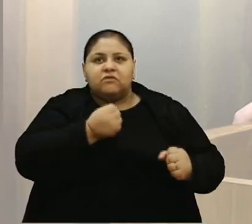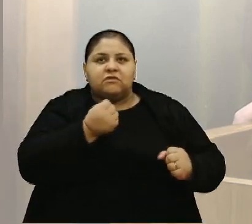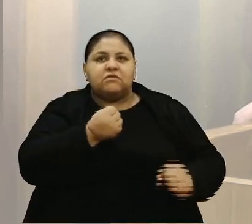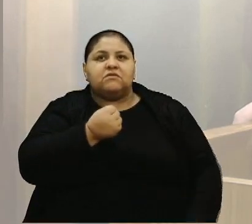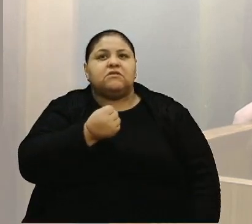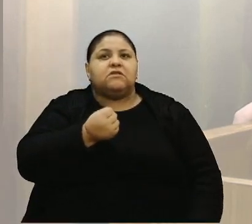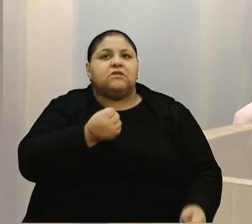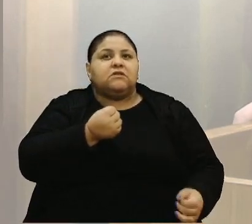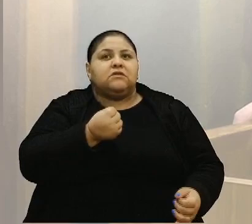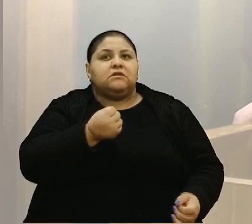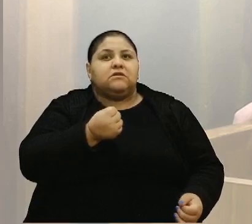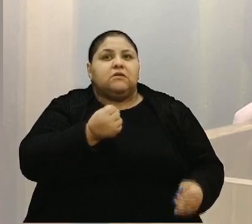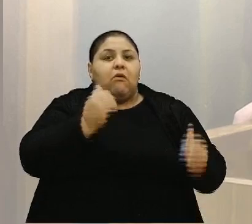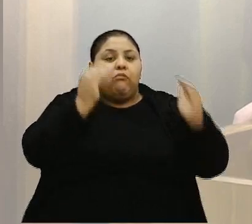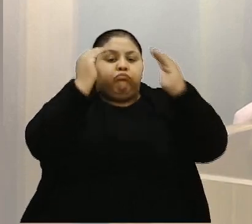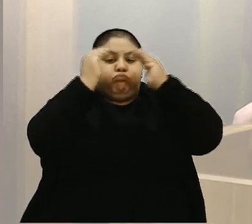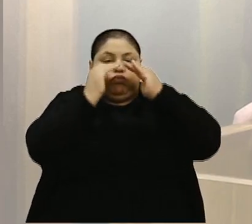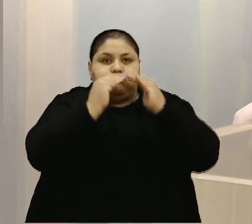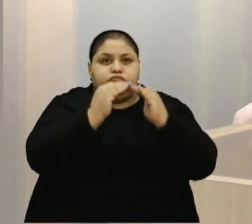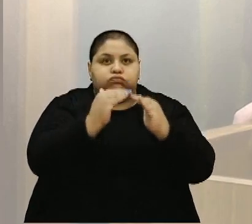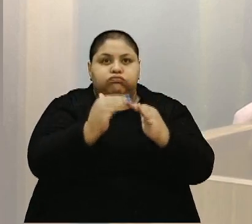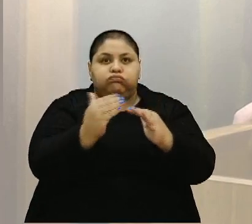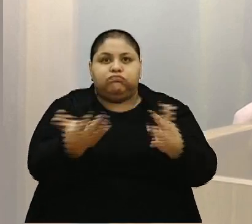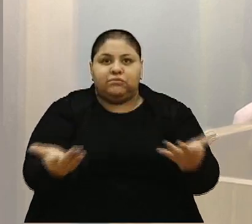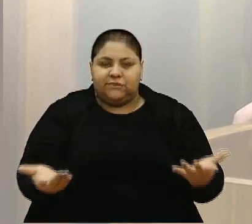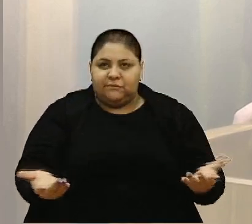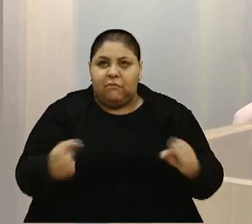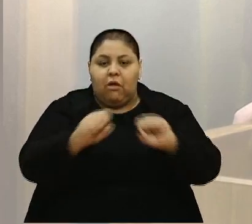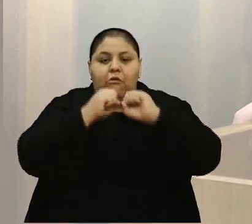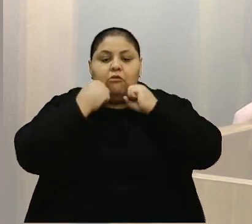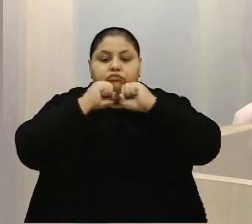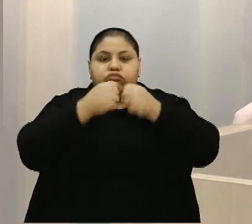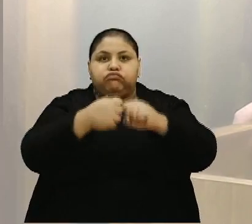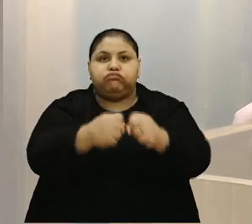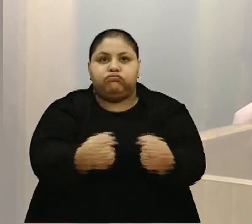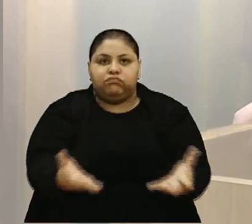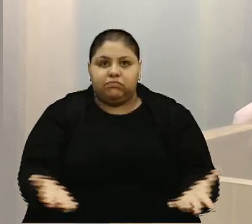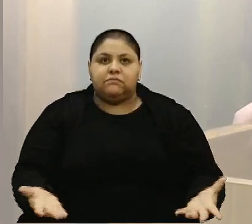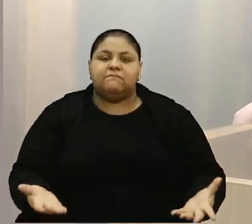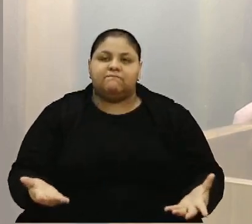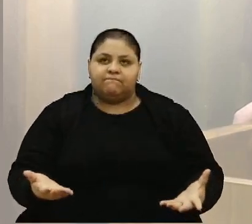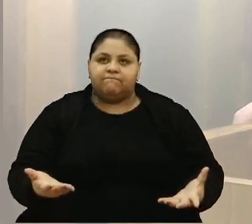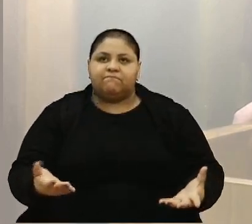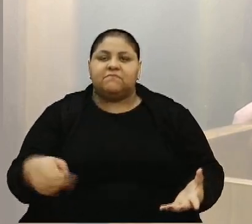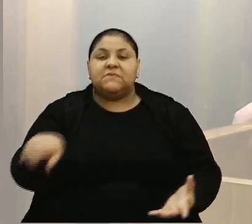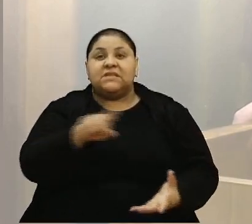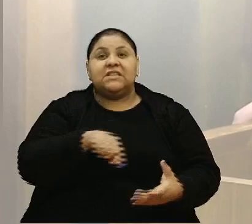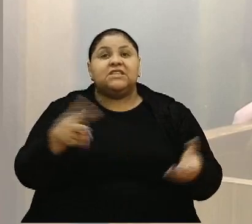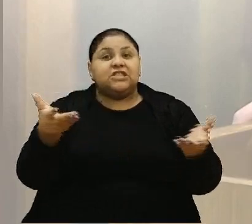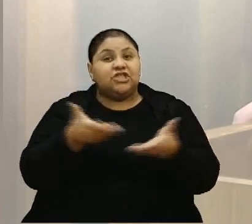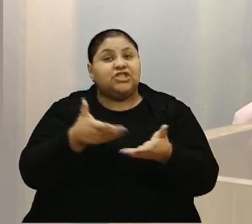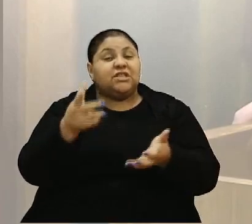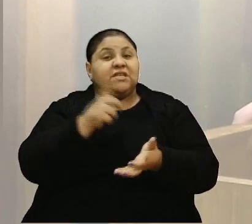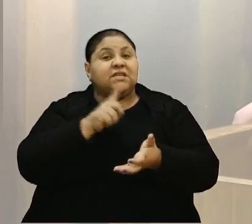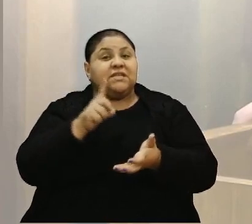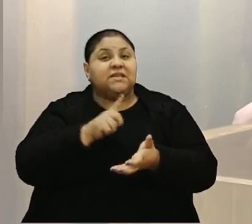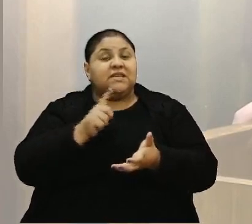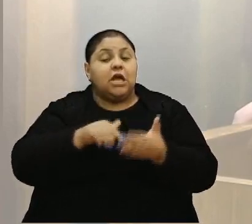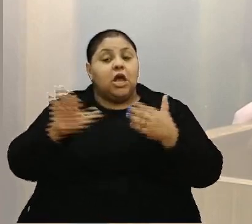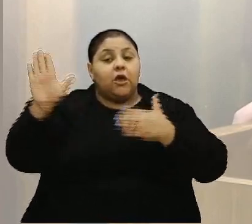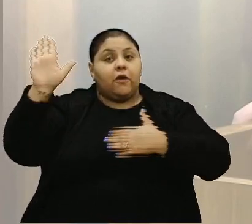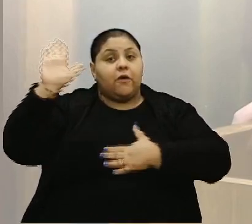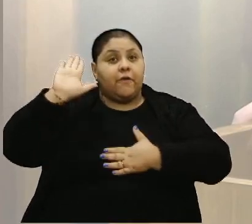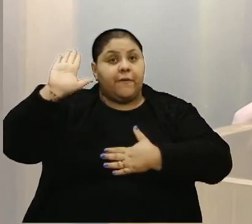diversas casas se aquele muro cair, se aquele barranco cair. E a gente já teve a promessa